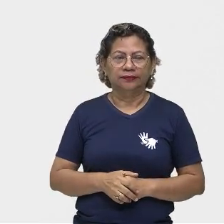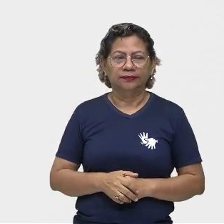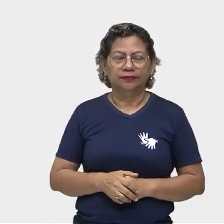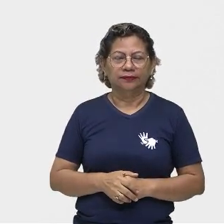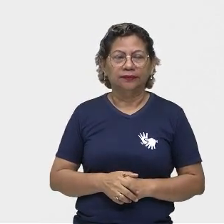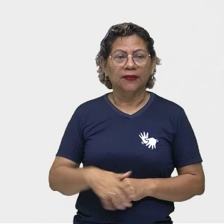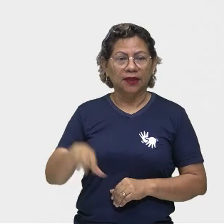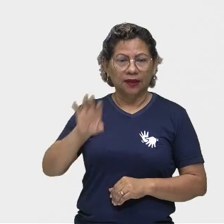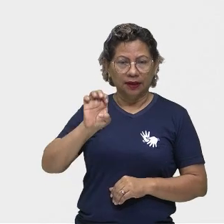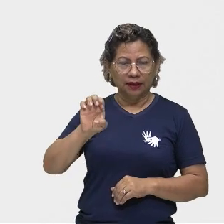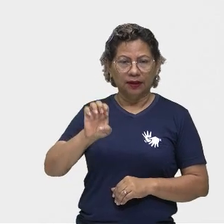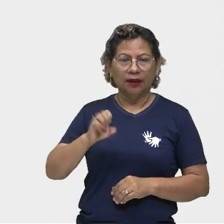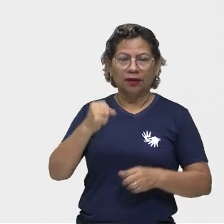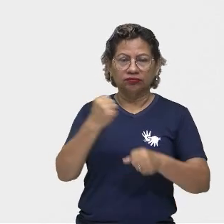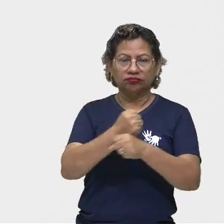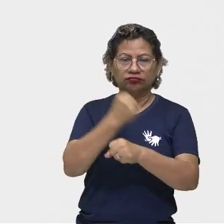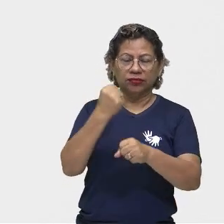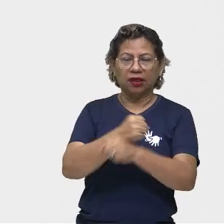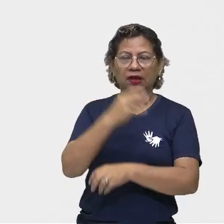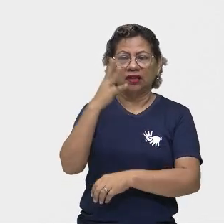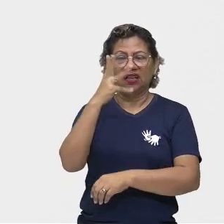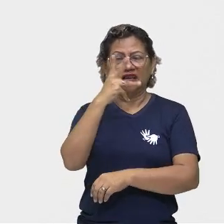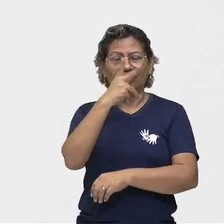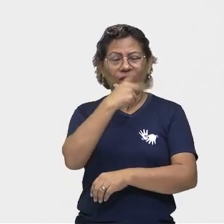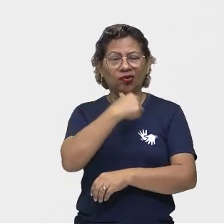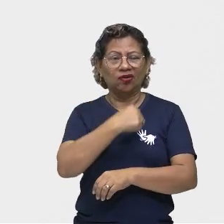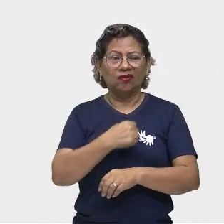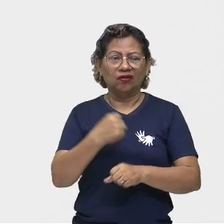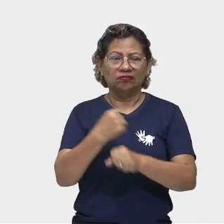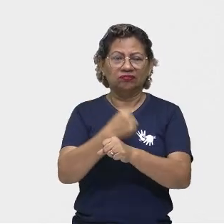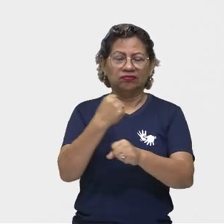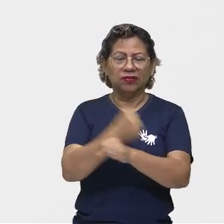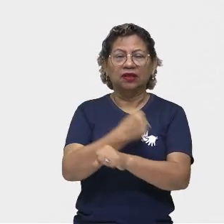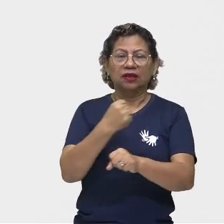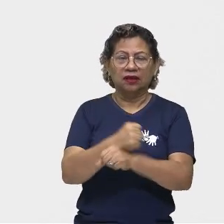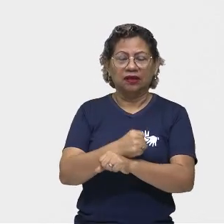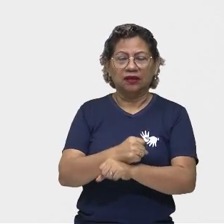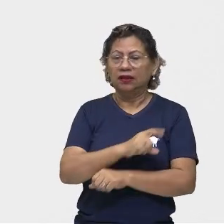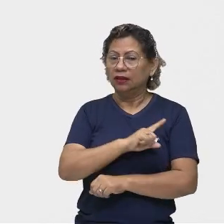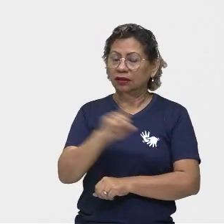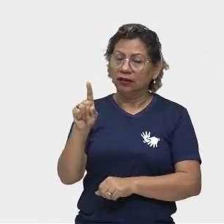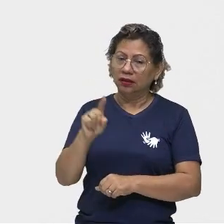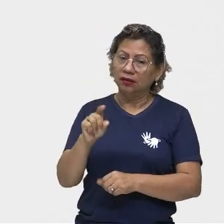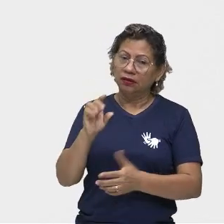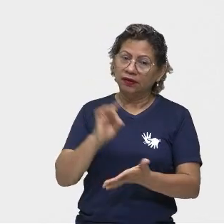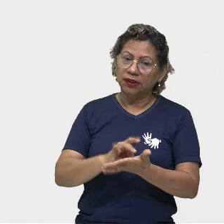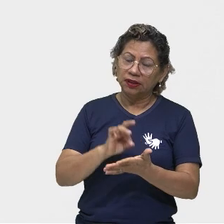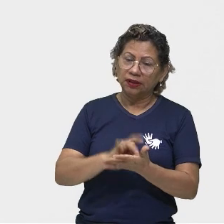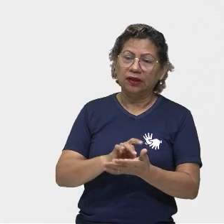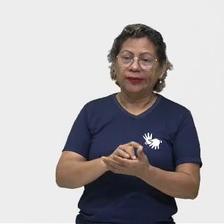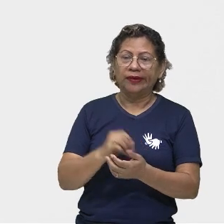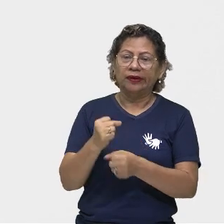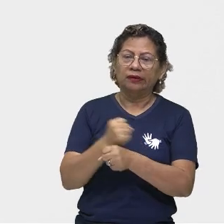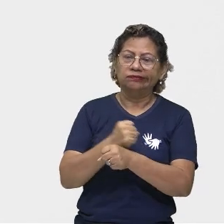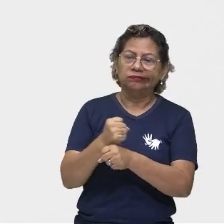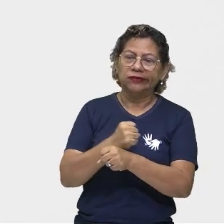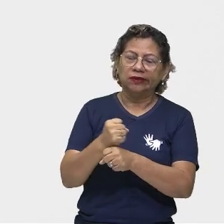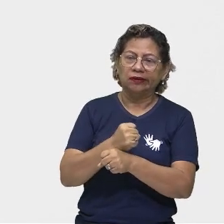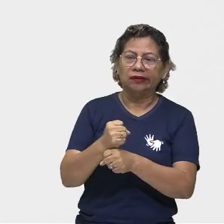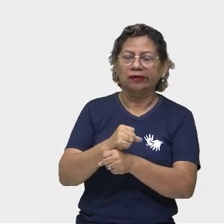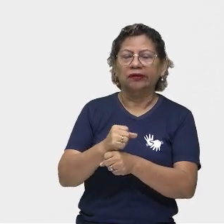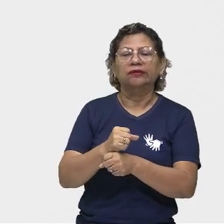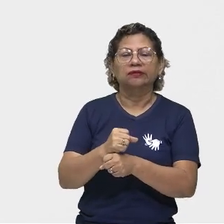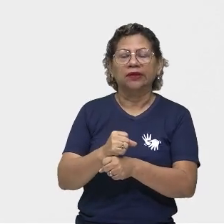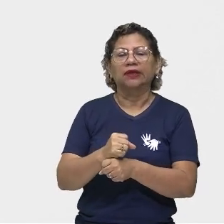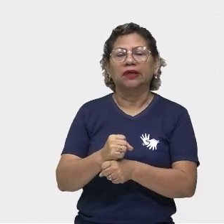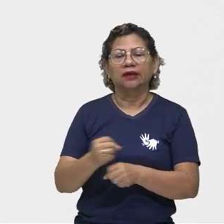E. A construção é demorada, por isso essa vantagem não é verdadeira e elas duram muito tempo, então a desvantagem